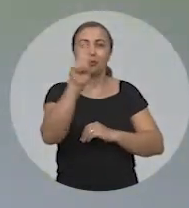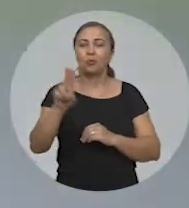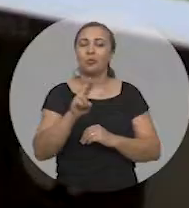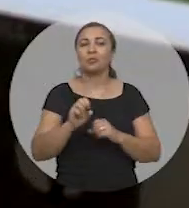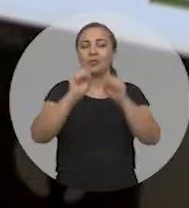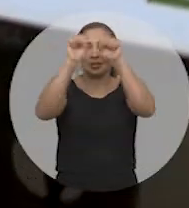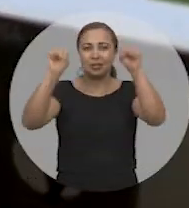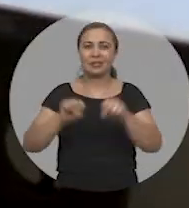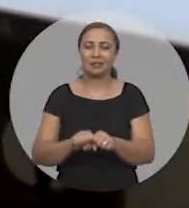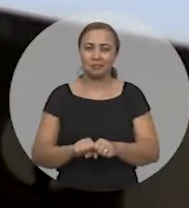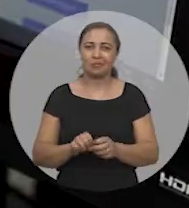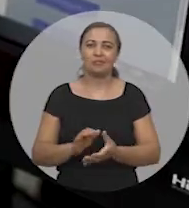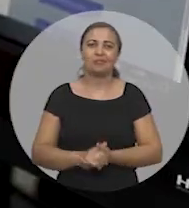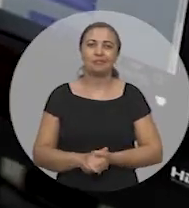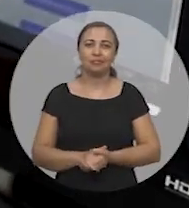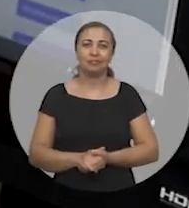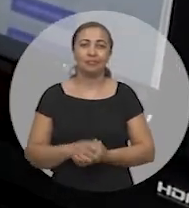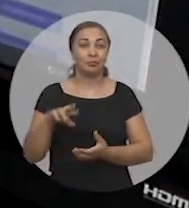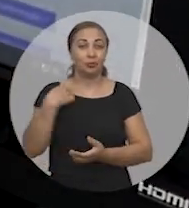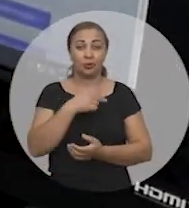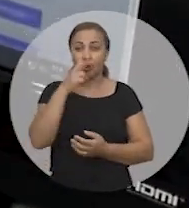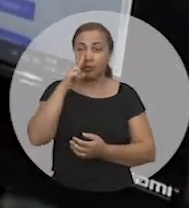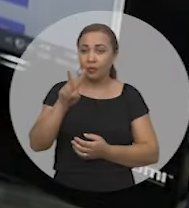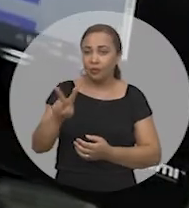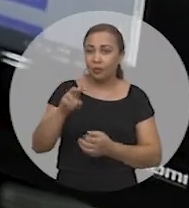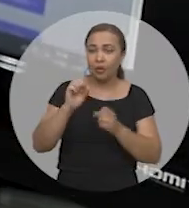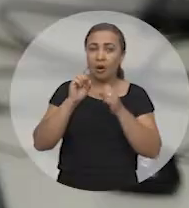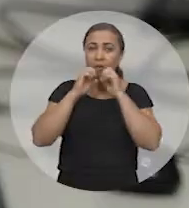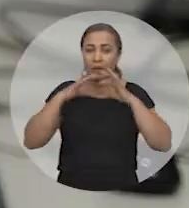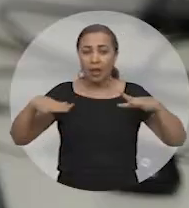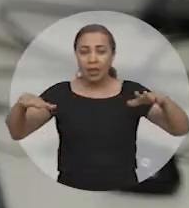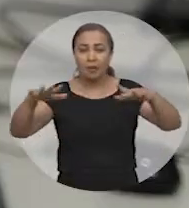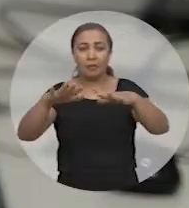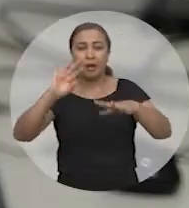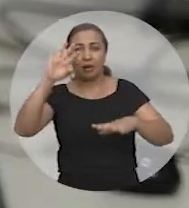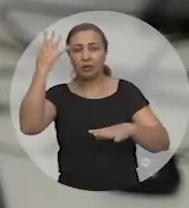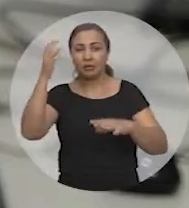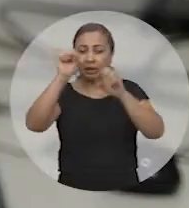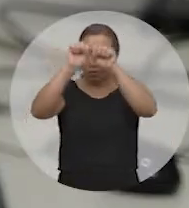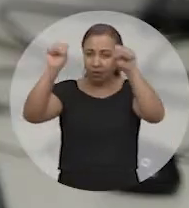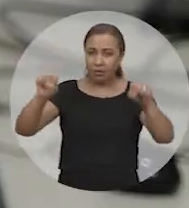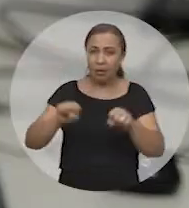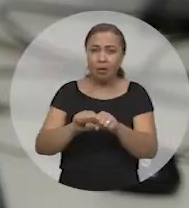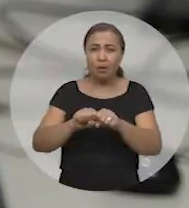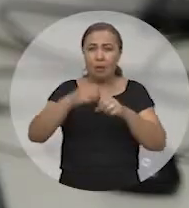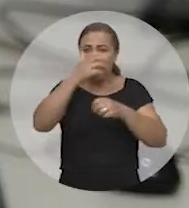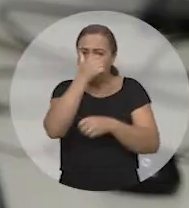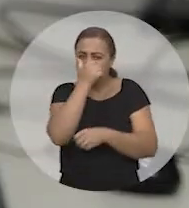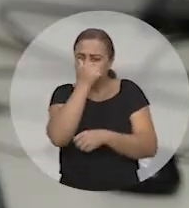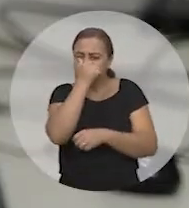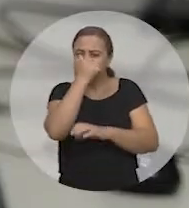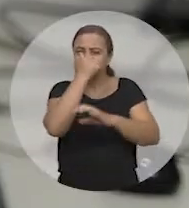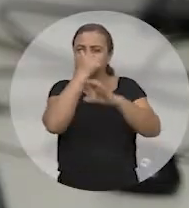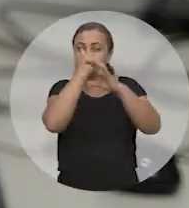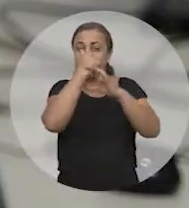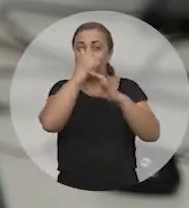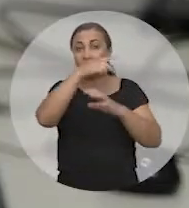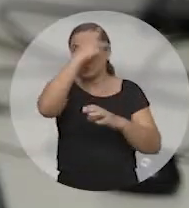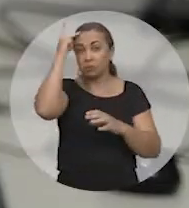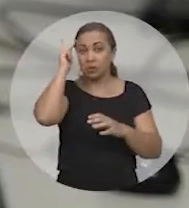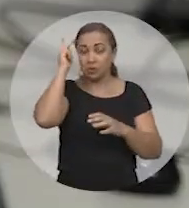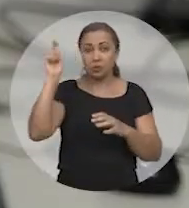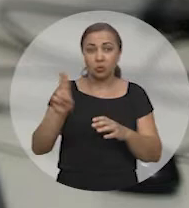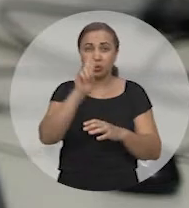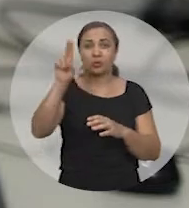no uso do sistema e da ferramenta para dormir acontecer o sistema se encher de usuários né